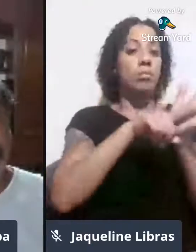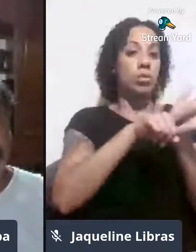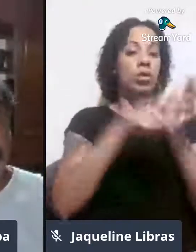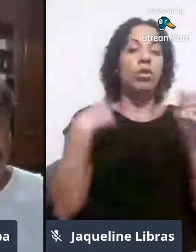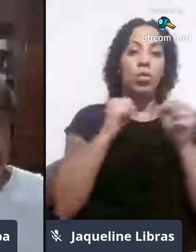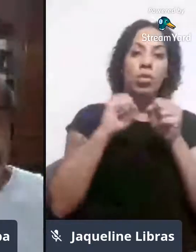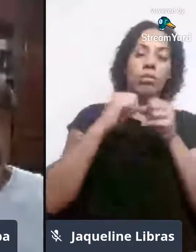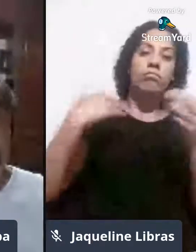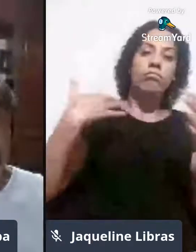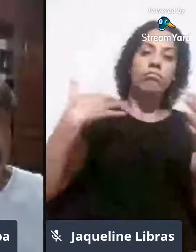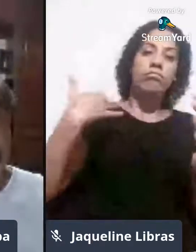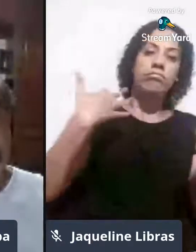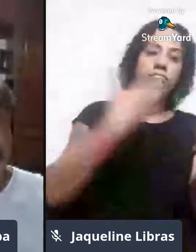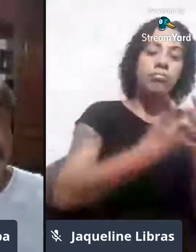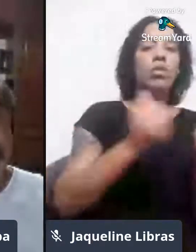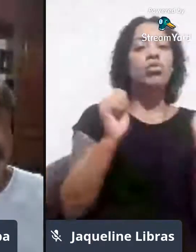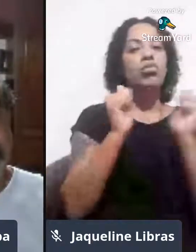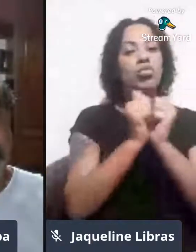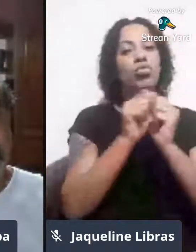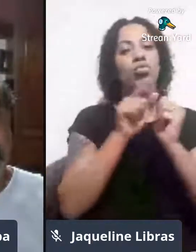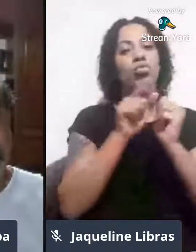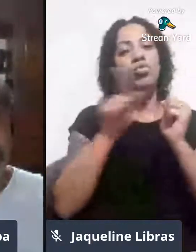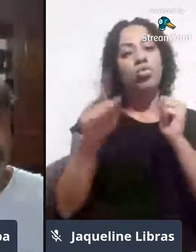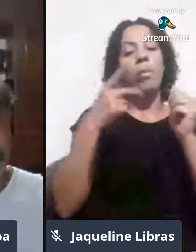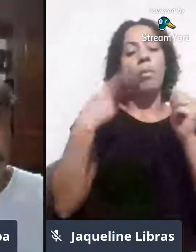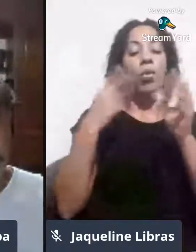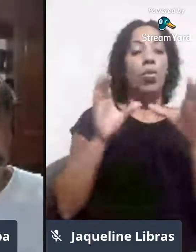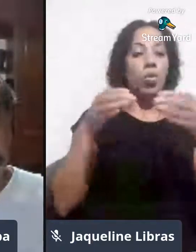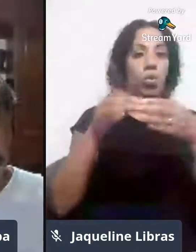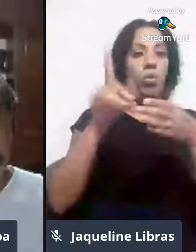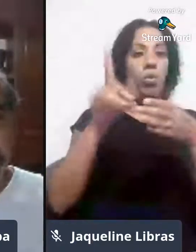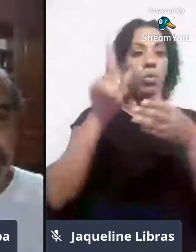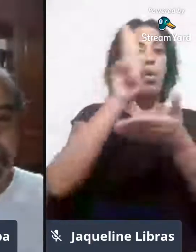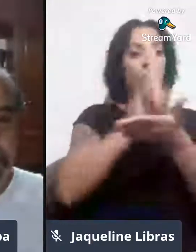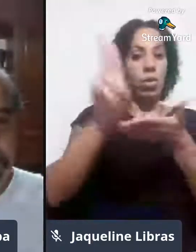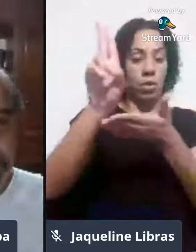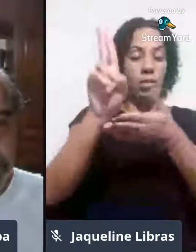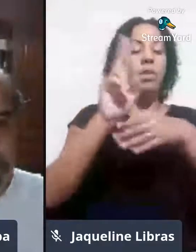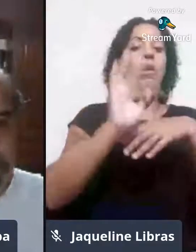junto com o meu grupo na Universidade Federal da ABC,